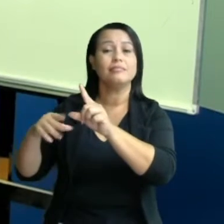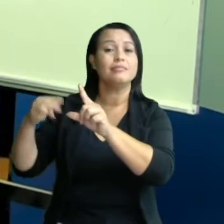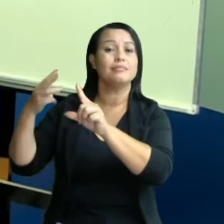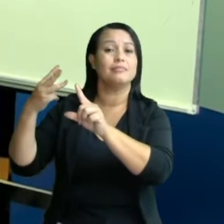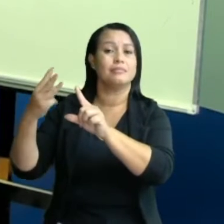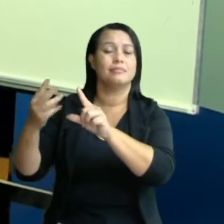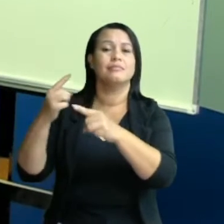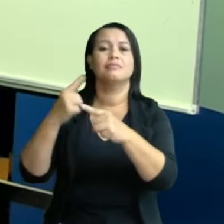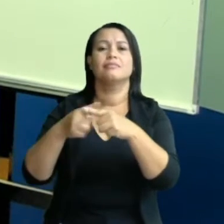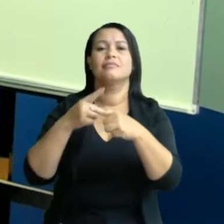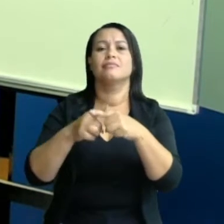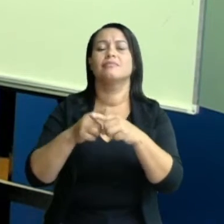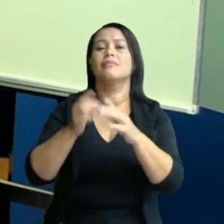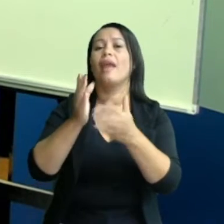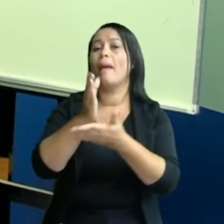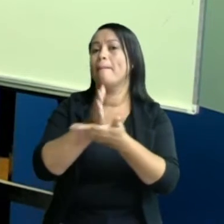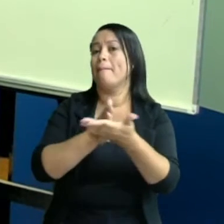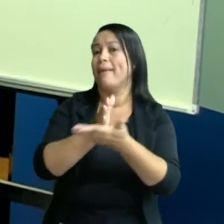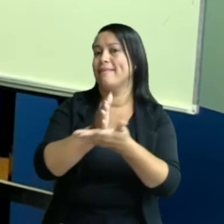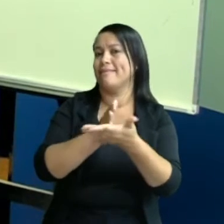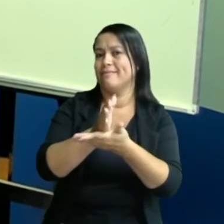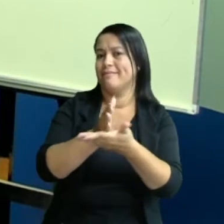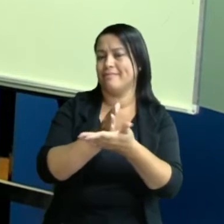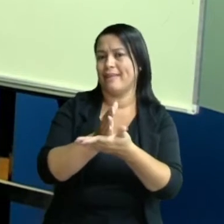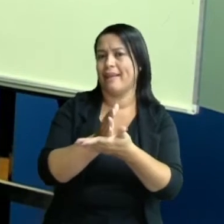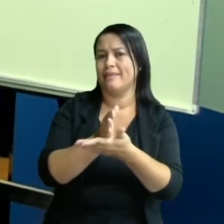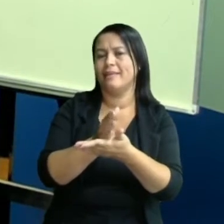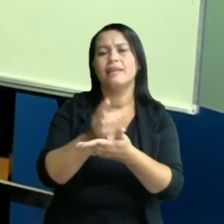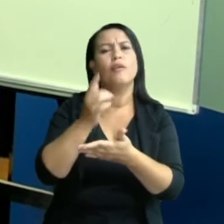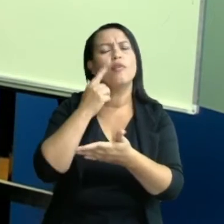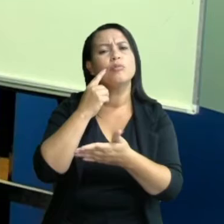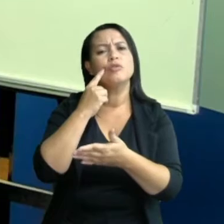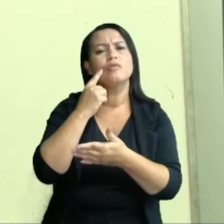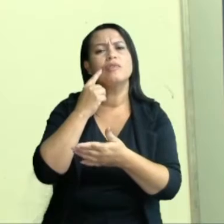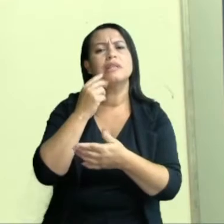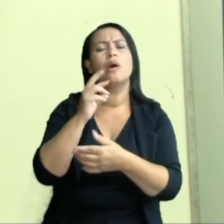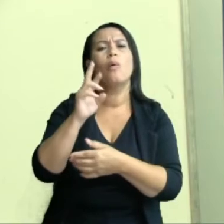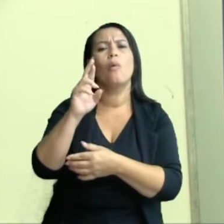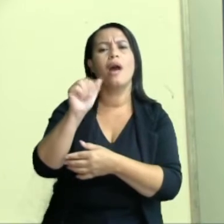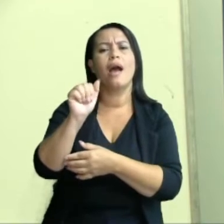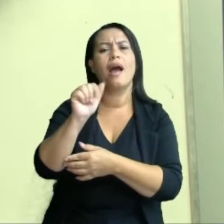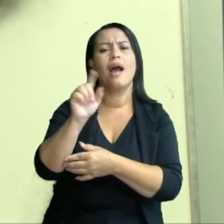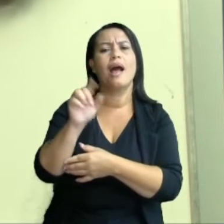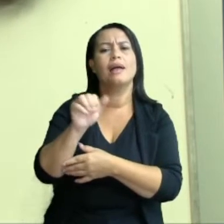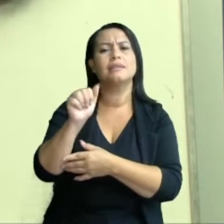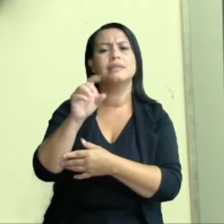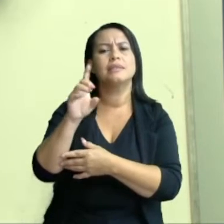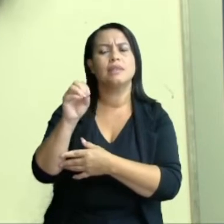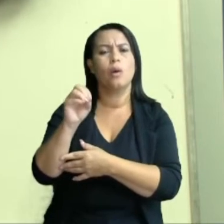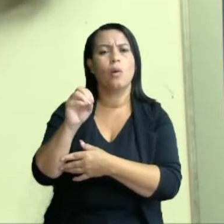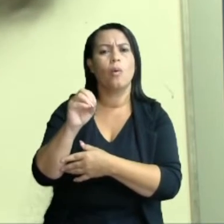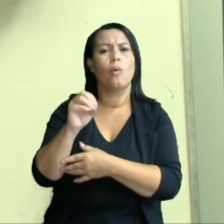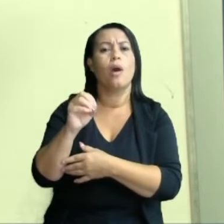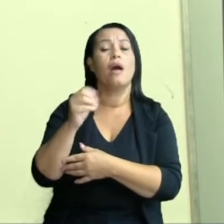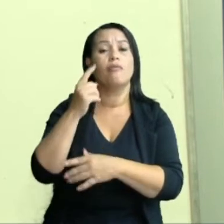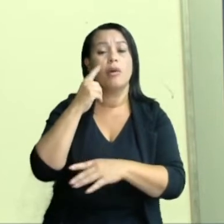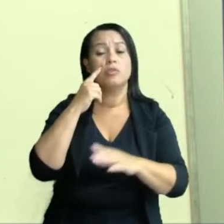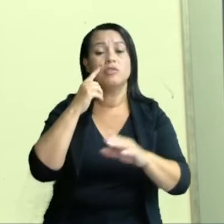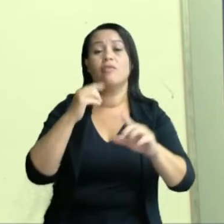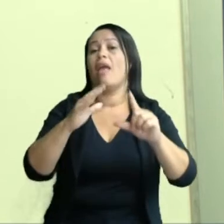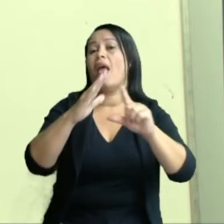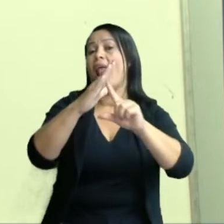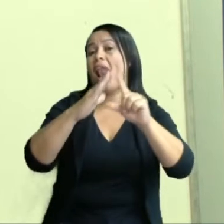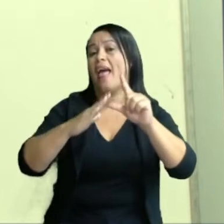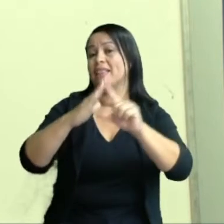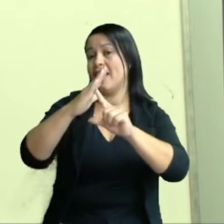a metade. Então, a razão entre as laterais